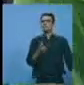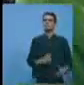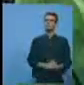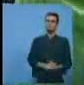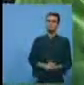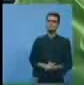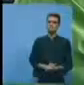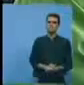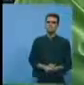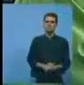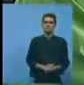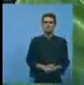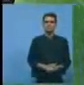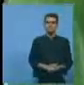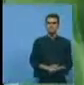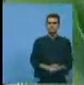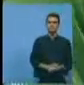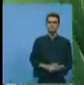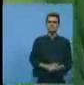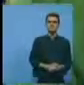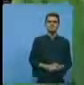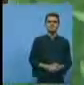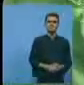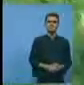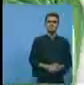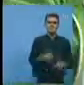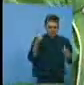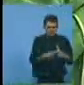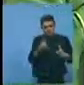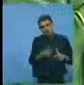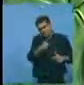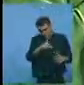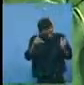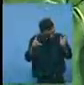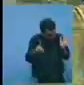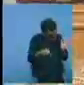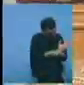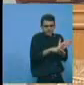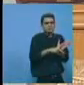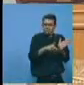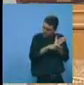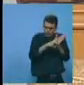E o que impede que eu tenha esse encontro pessoal com Deus que vem até mim?